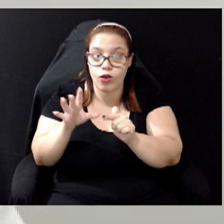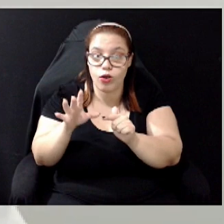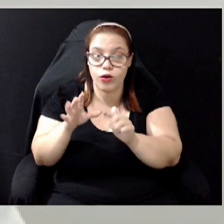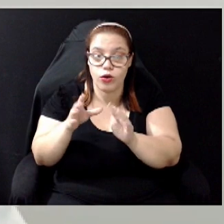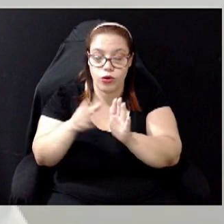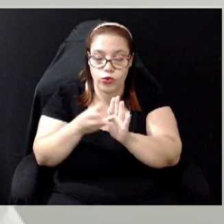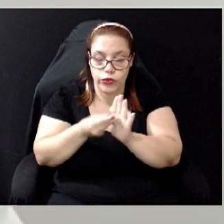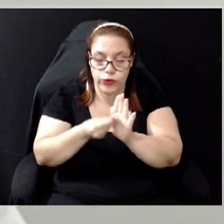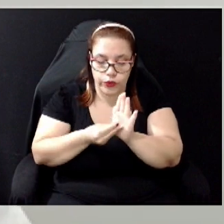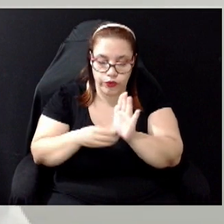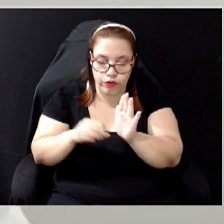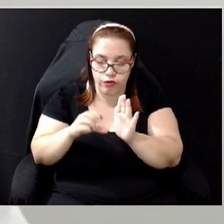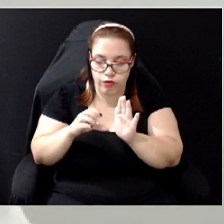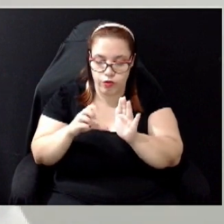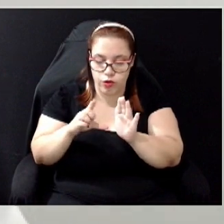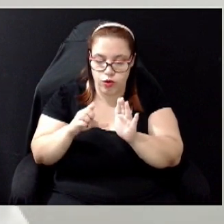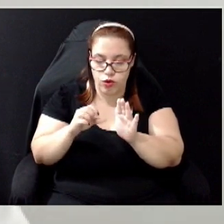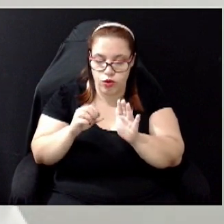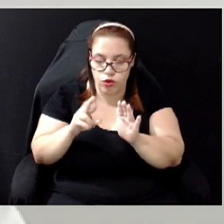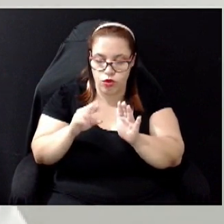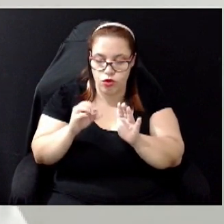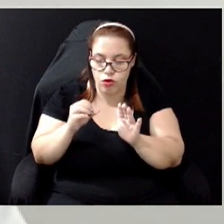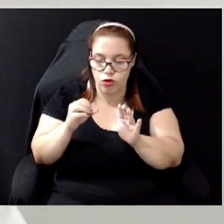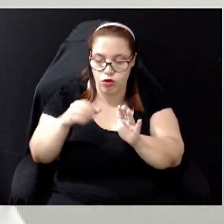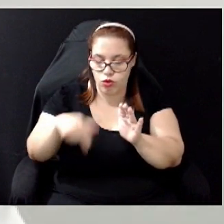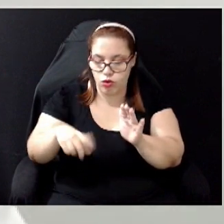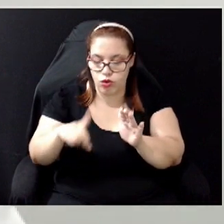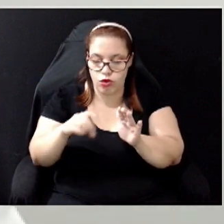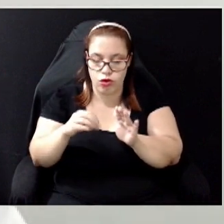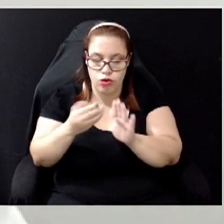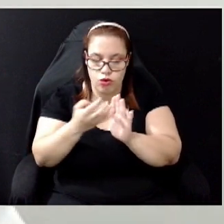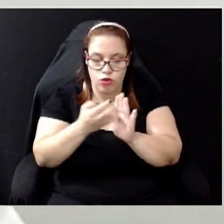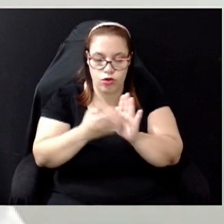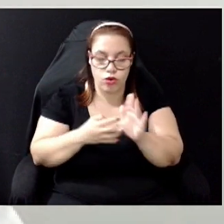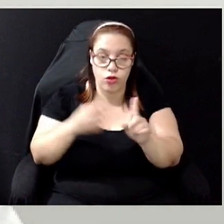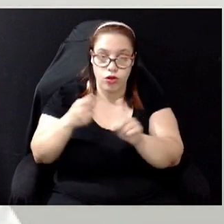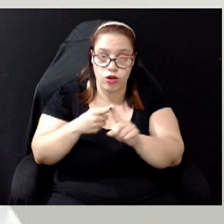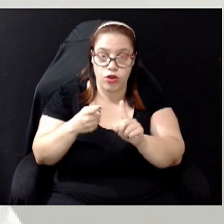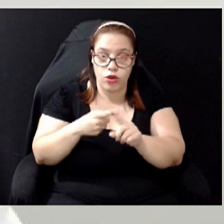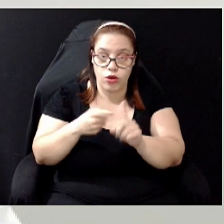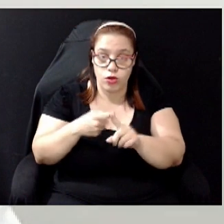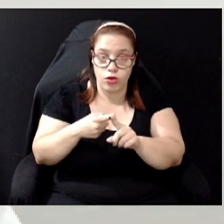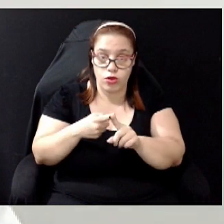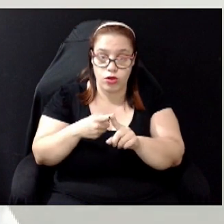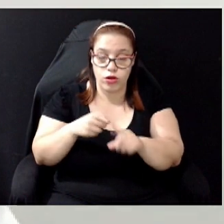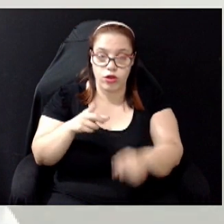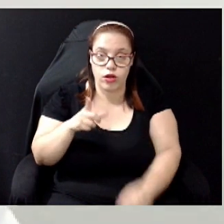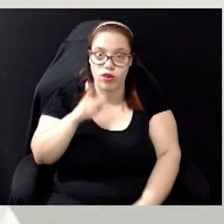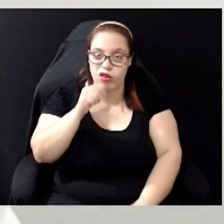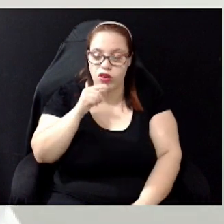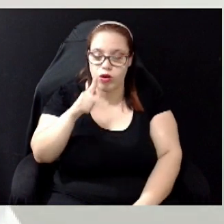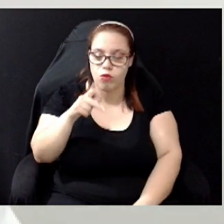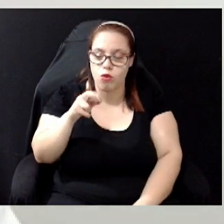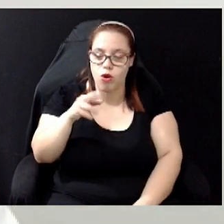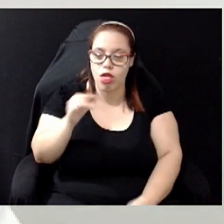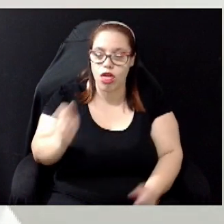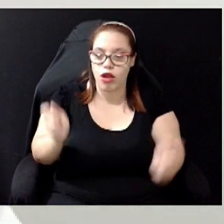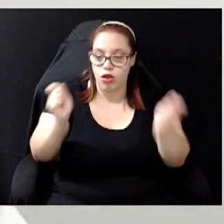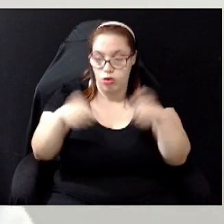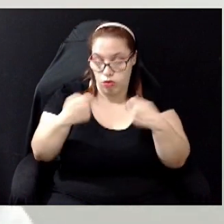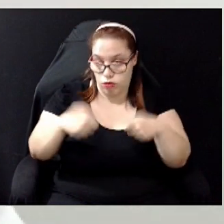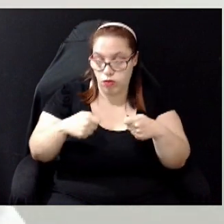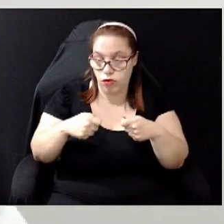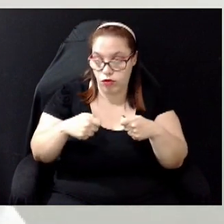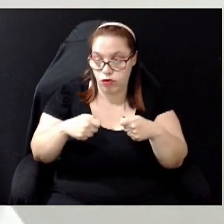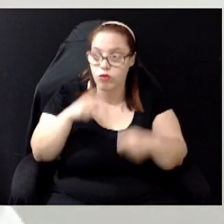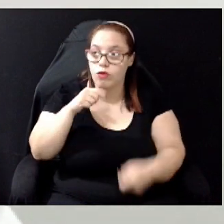só clorando ela atende todos os parâmetros que a norma brasileira referente à água potável exige.